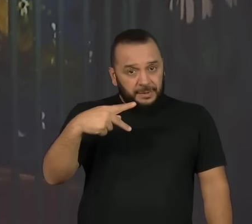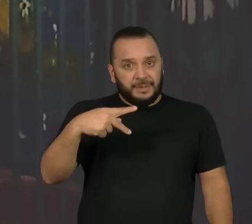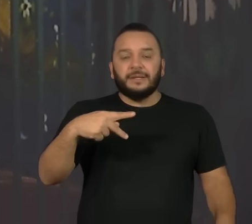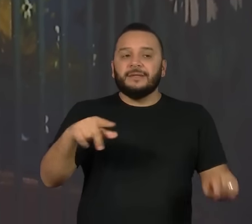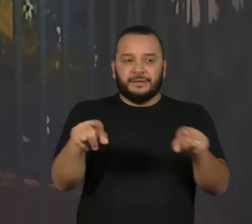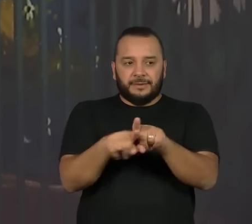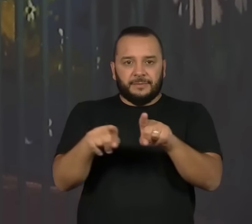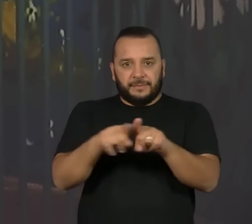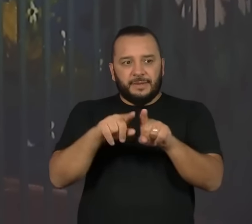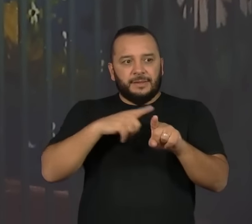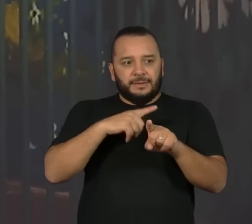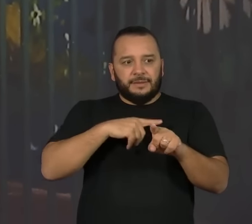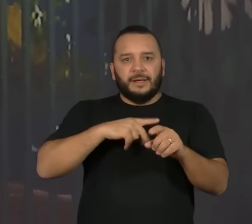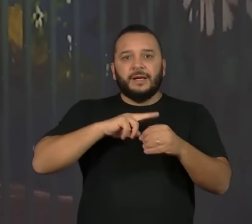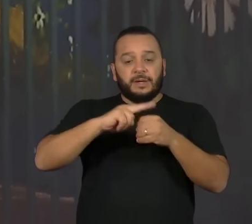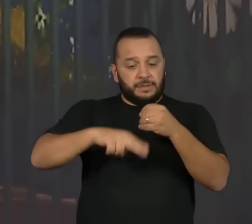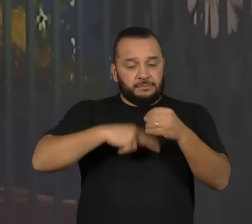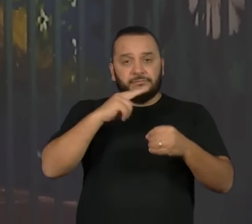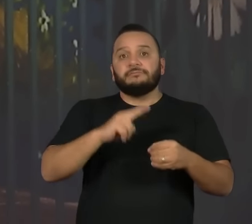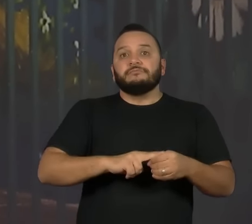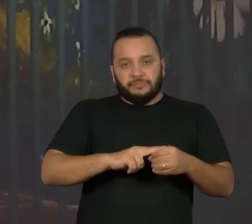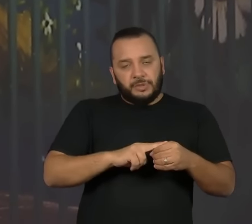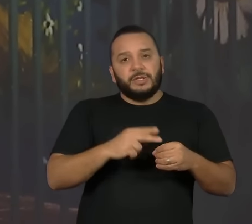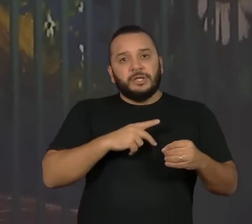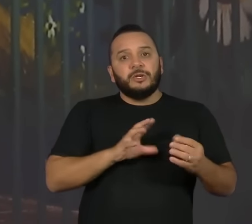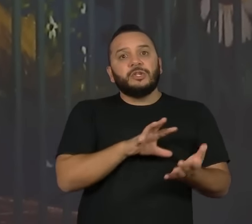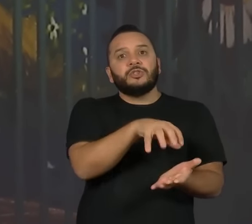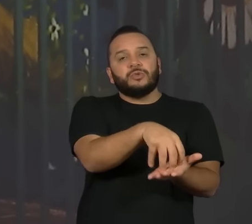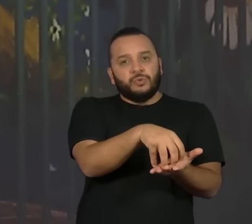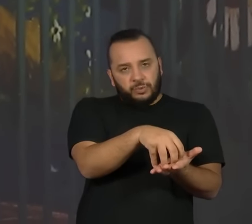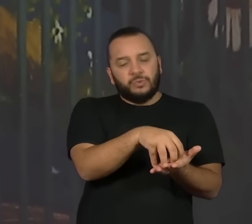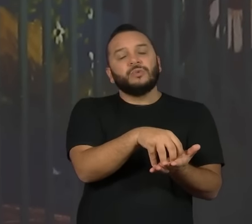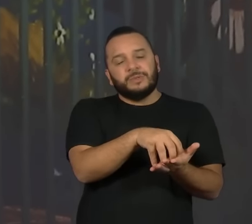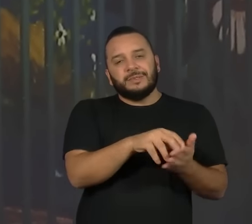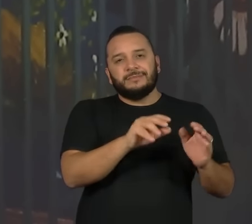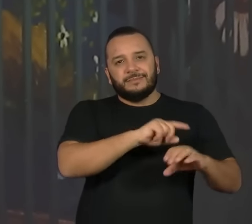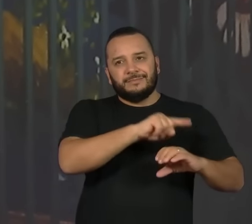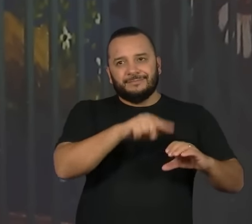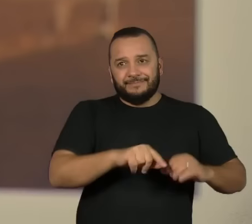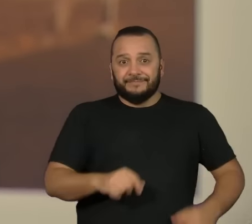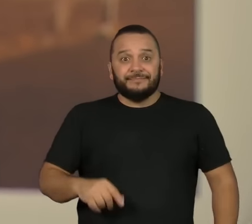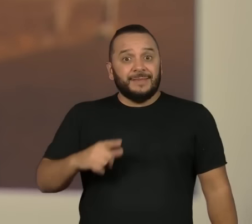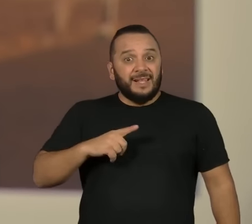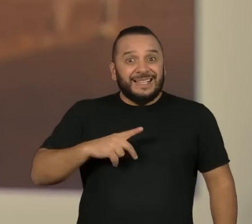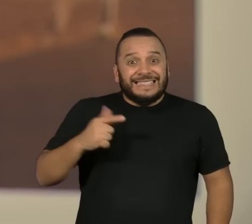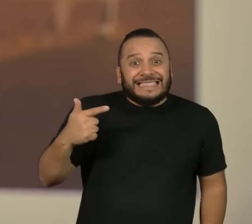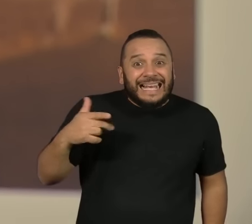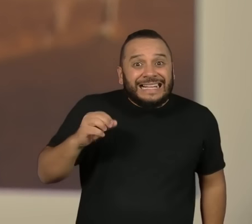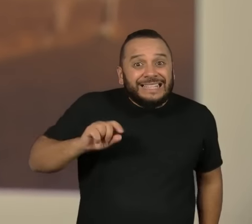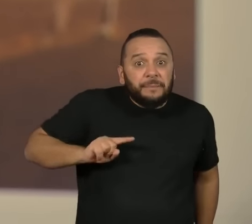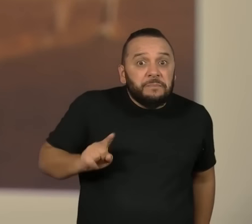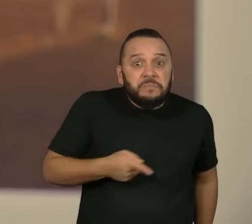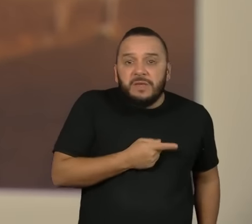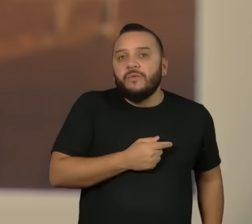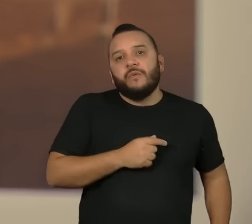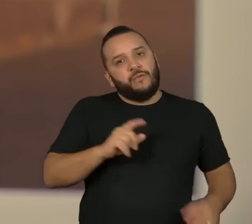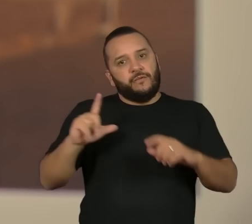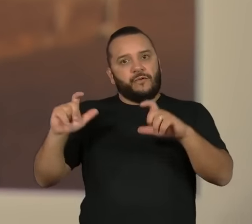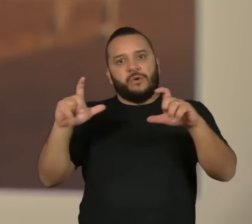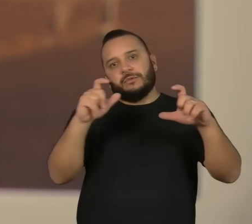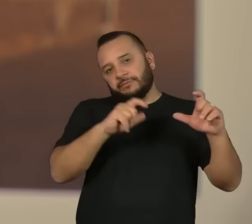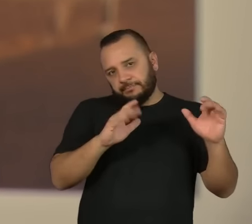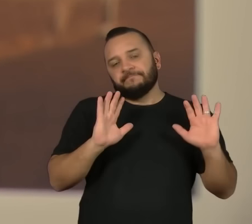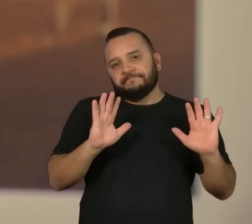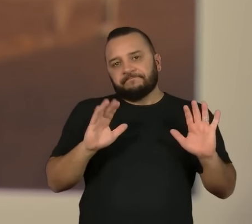curadoria gigante de profissionais renomados na área, são mais de 50 mil fotos por concurso. As imagens contam diversas histórias que a gente às vezes